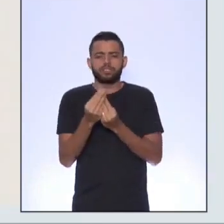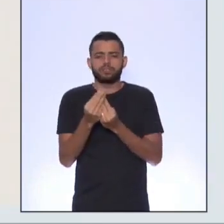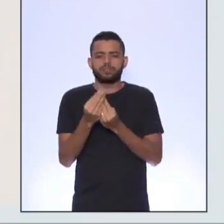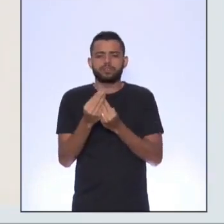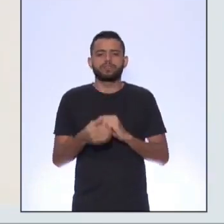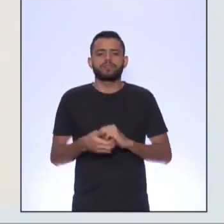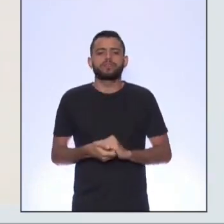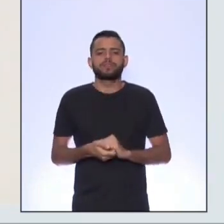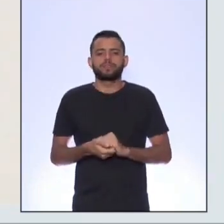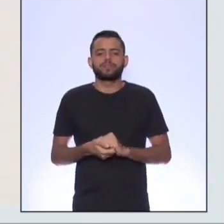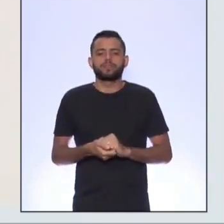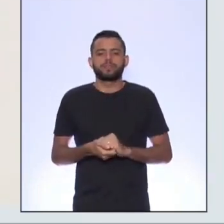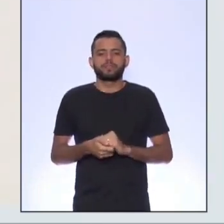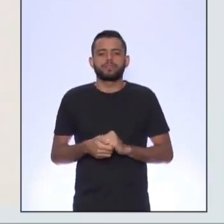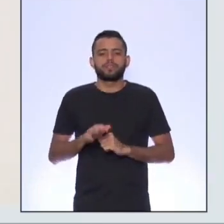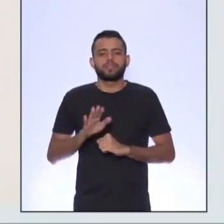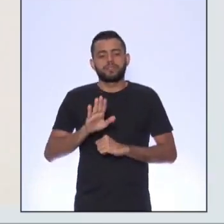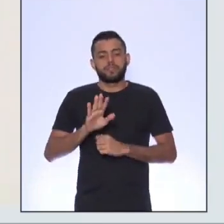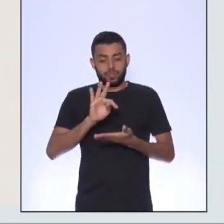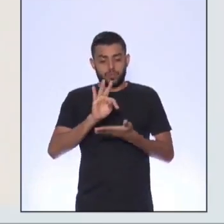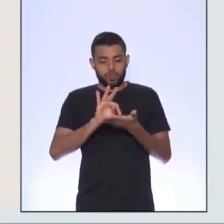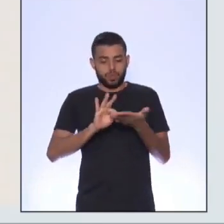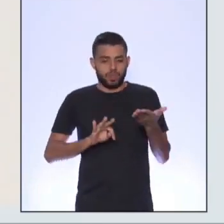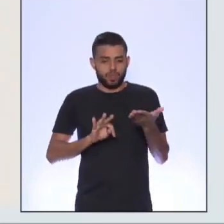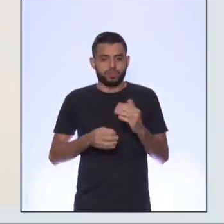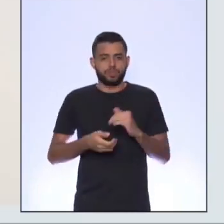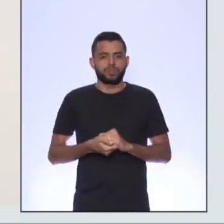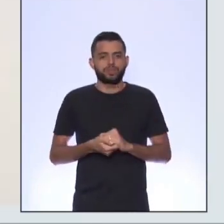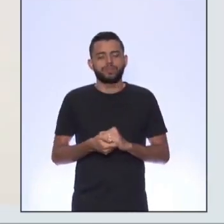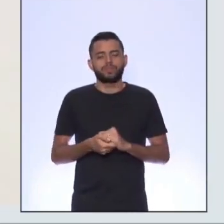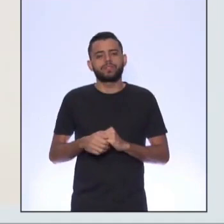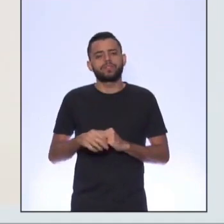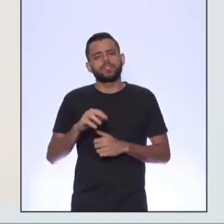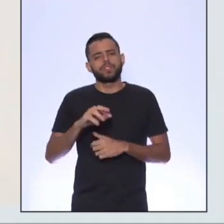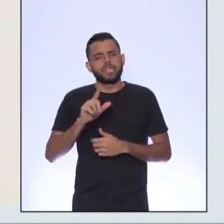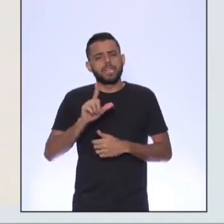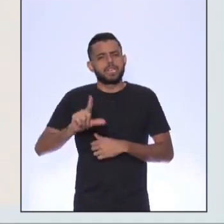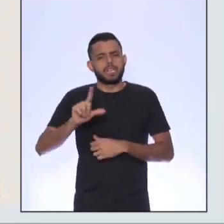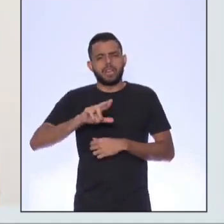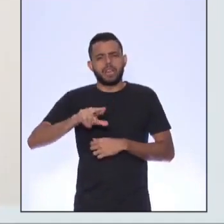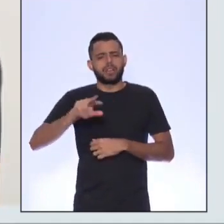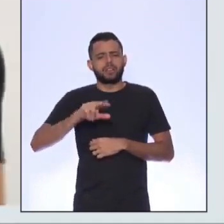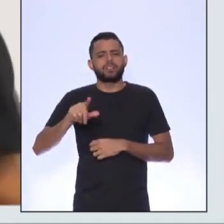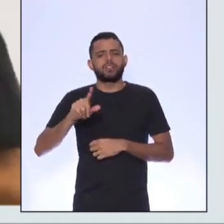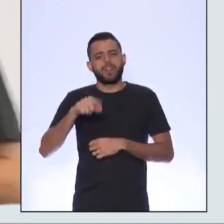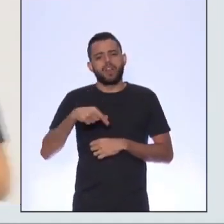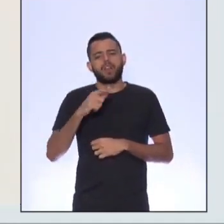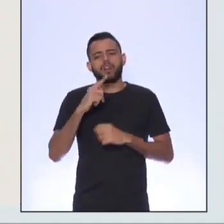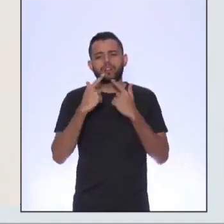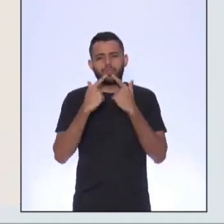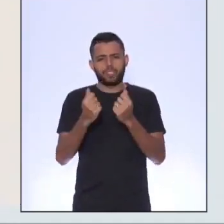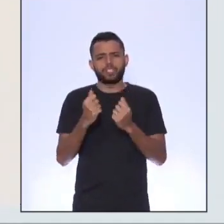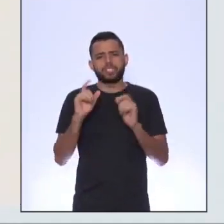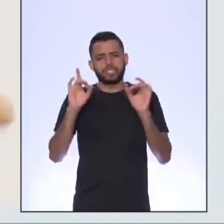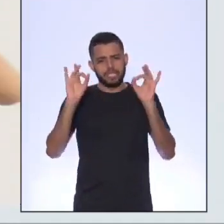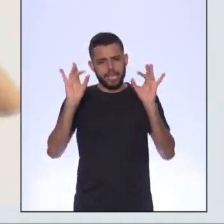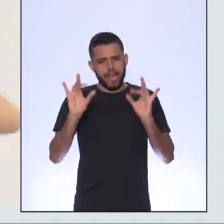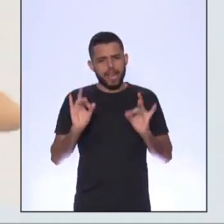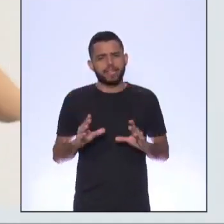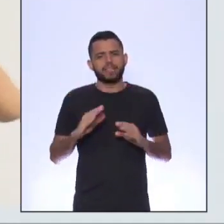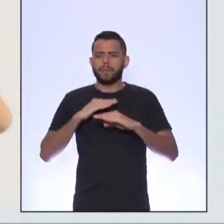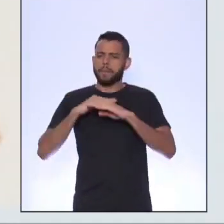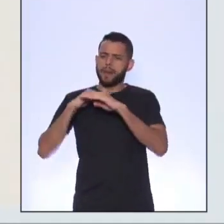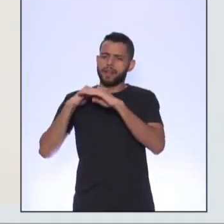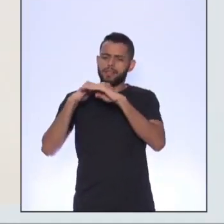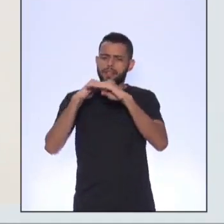artisticamente, enquanto que no texto não literário predomina uma linguagem técnica, né? Então uma linguagem mais padrão,